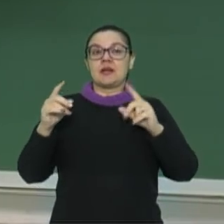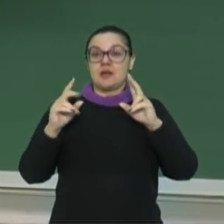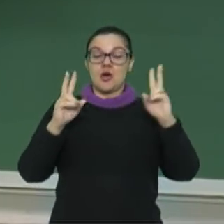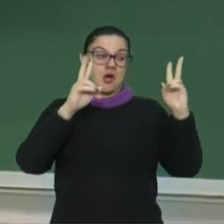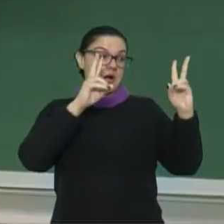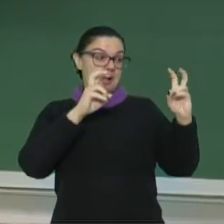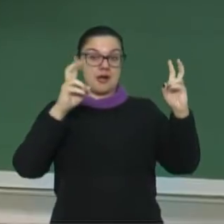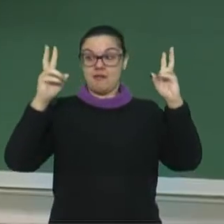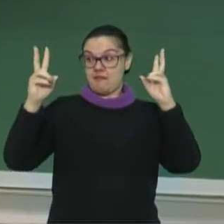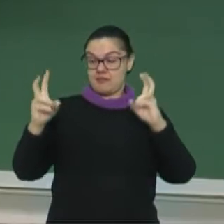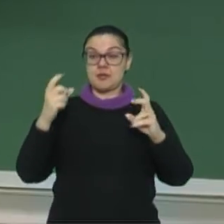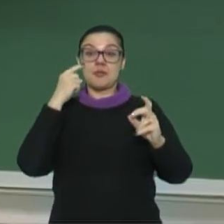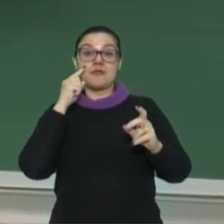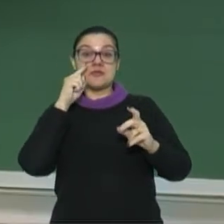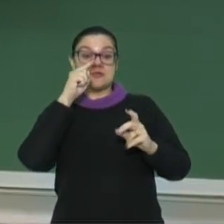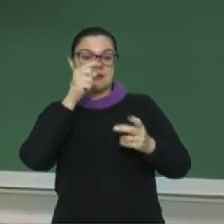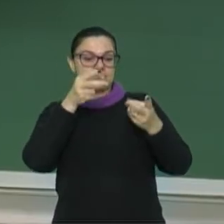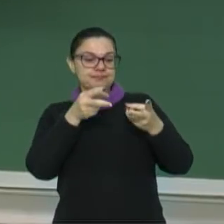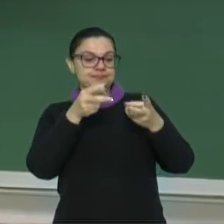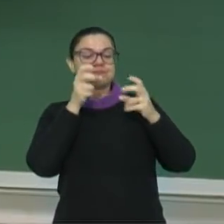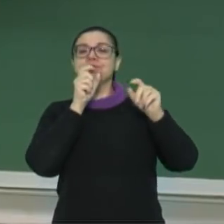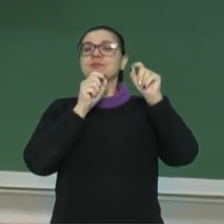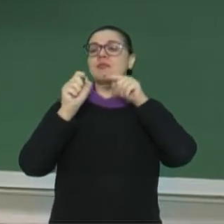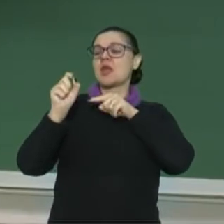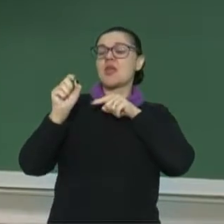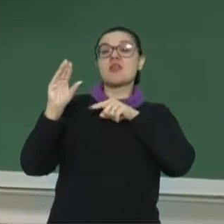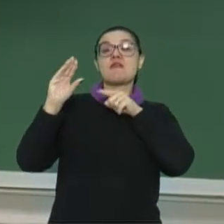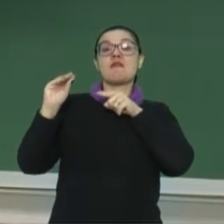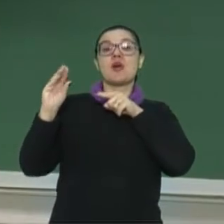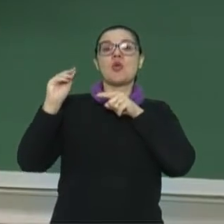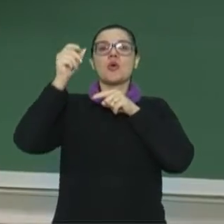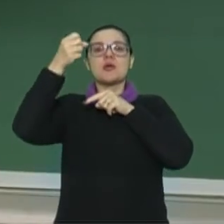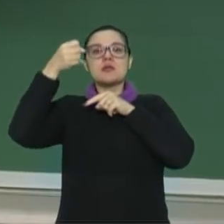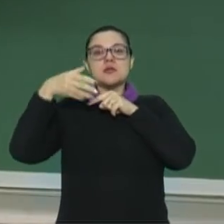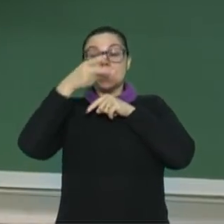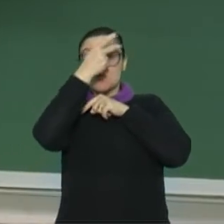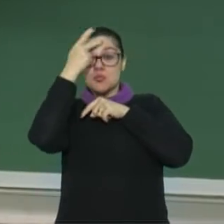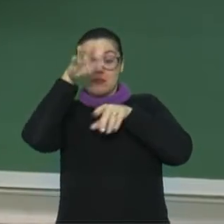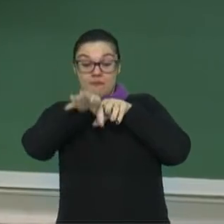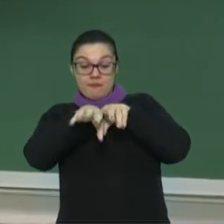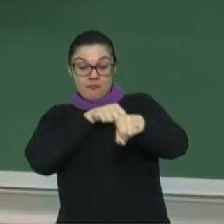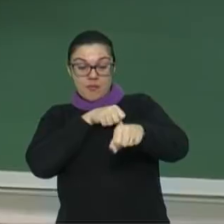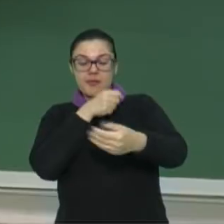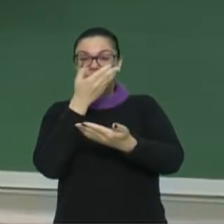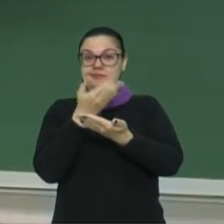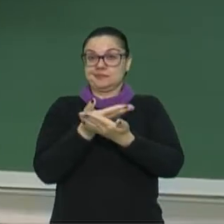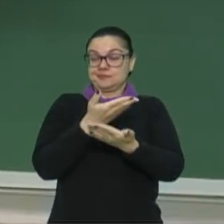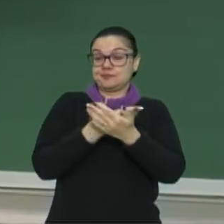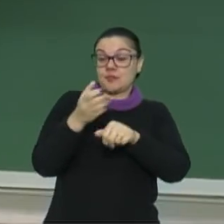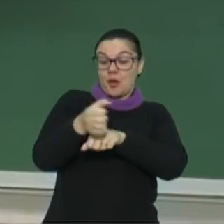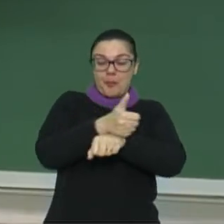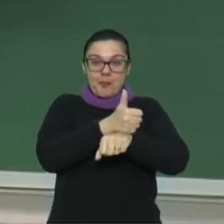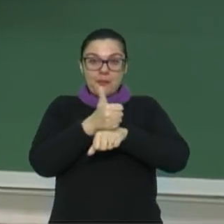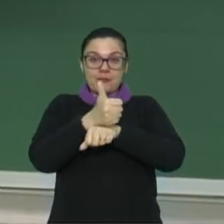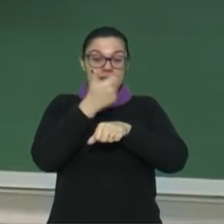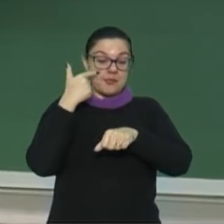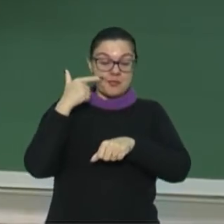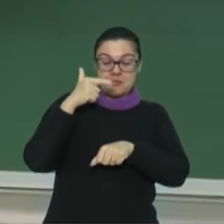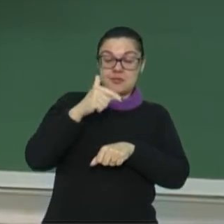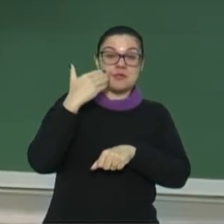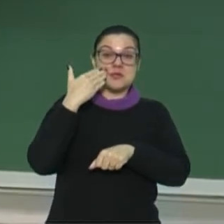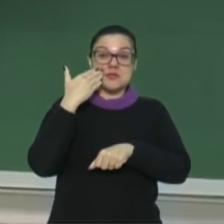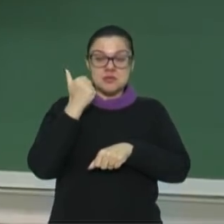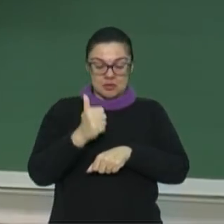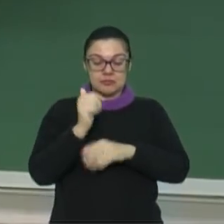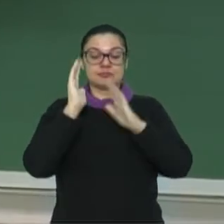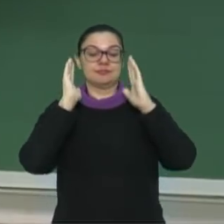para você, nesse sentido de você observar, é a fala de quem? De um especialista, né? Então aí uma pessoa